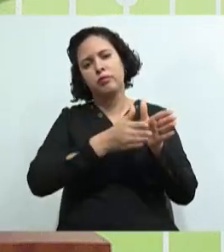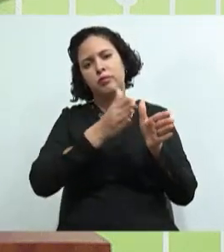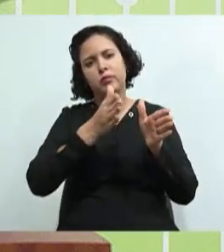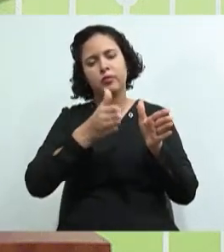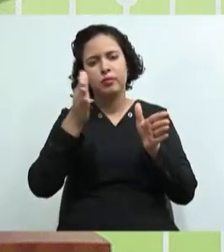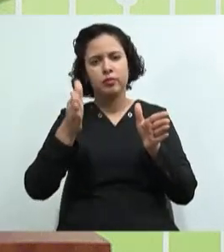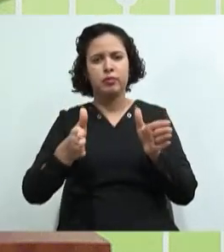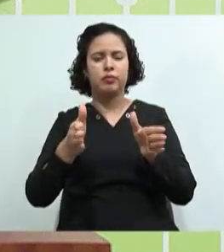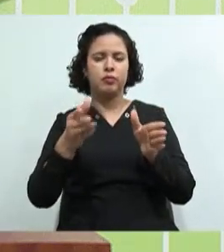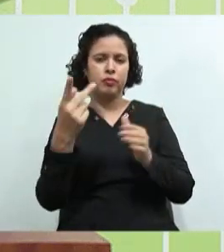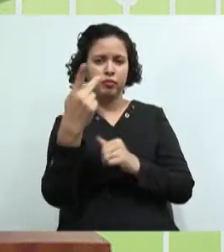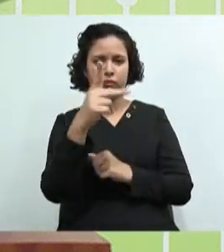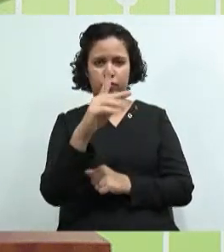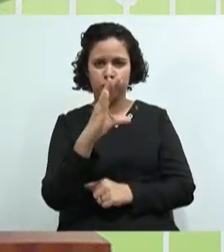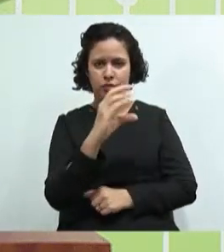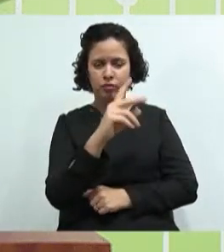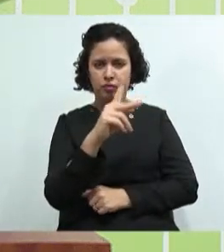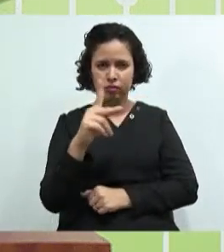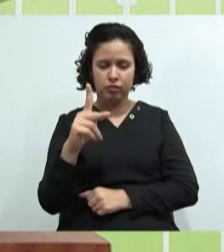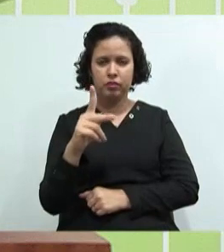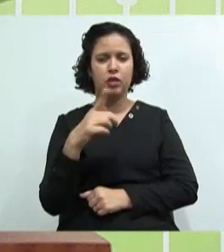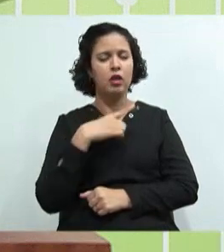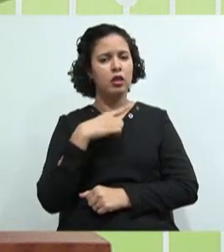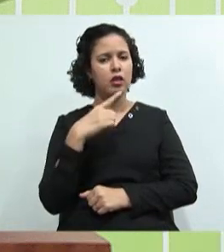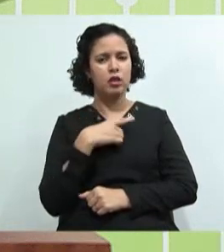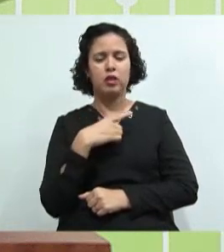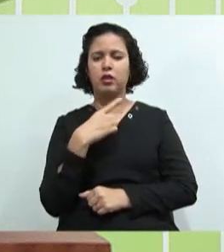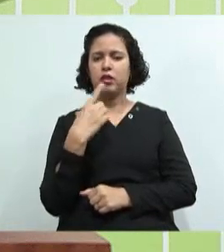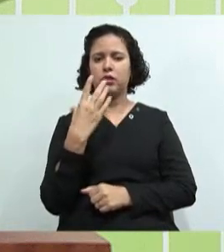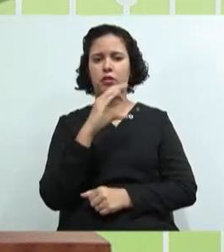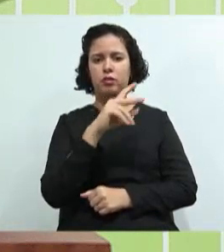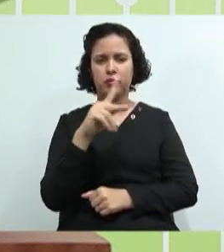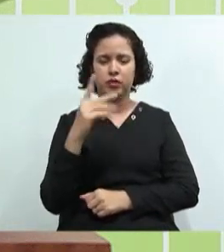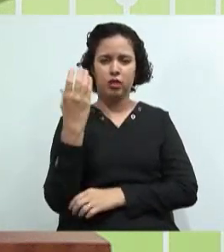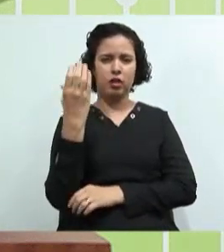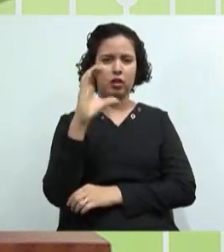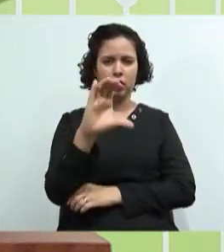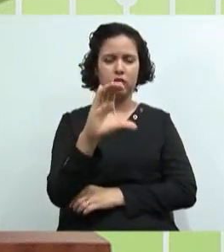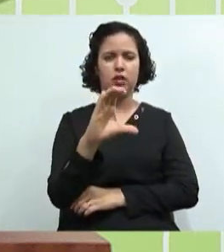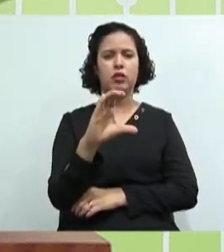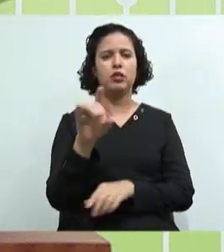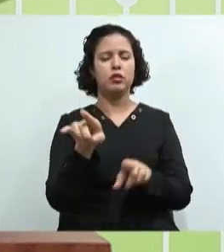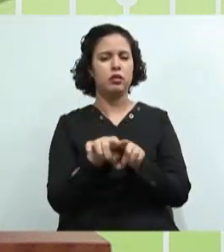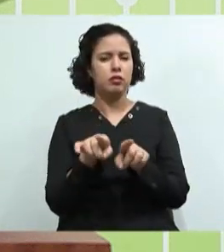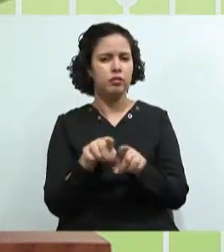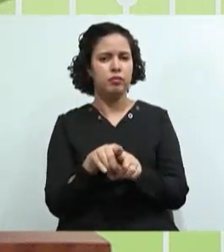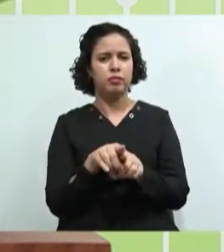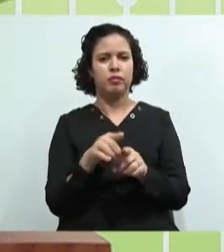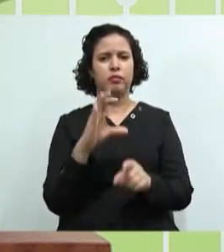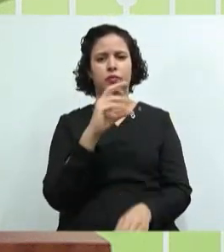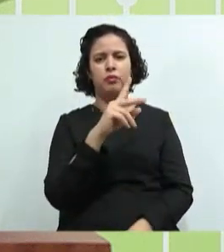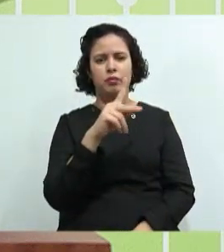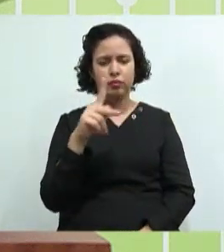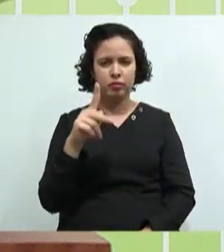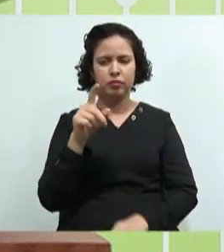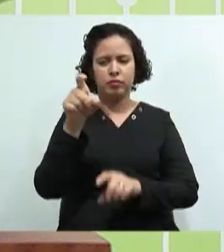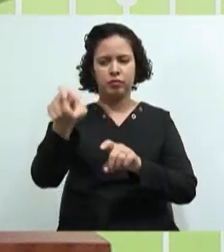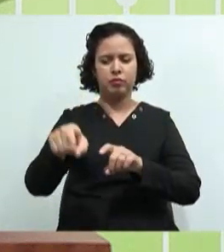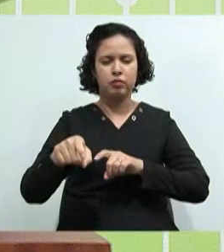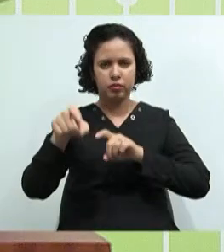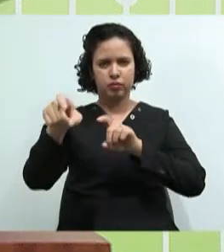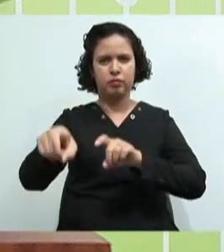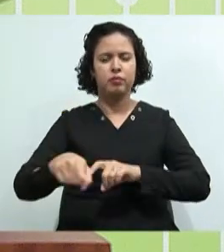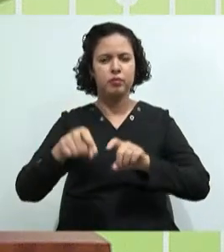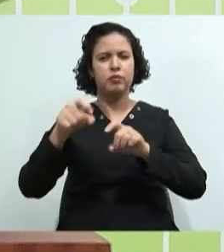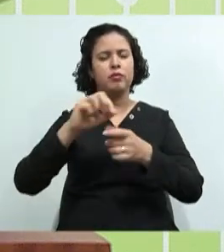o ramo da cooperativa de crédito, tem a cooperativa agropecuária e tantos outros. Se não me engano, são 7, não me lembro